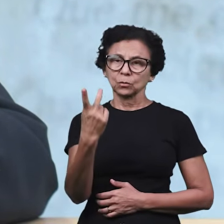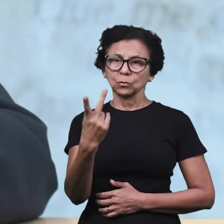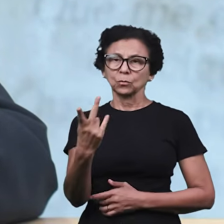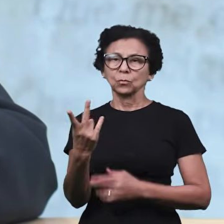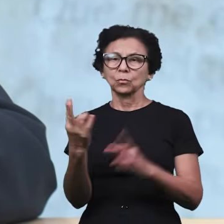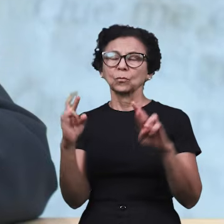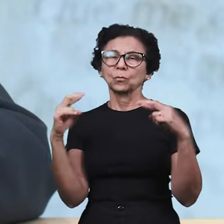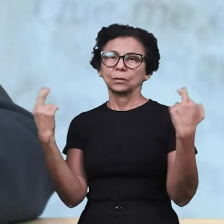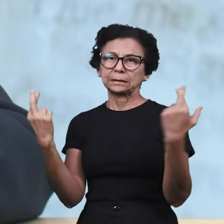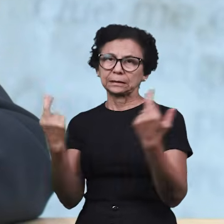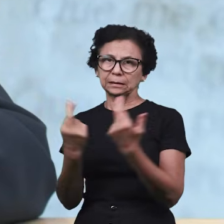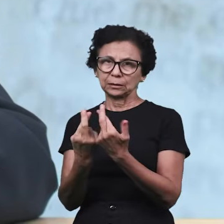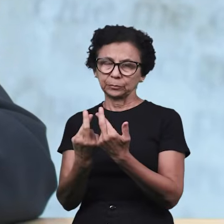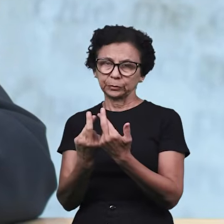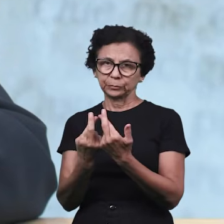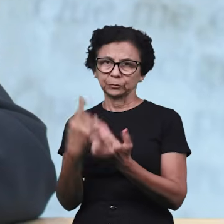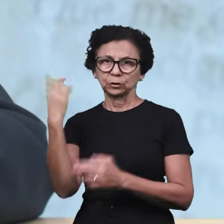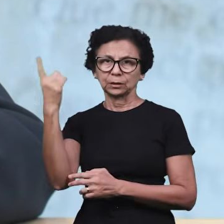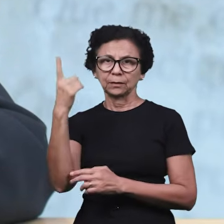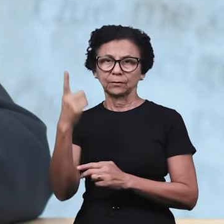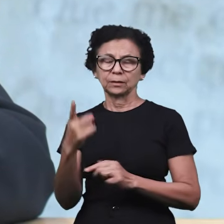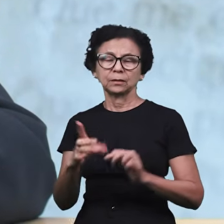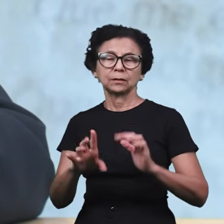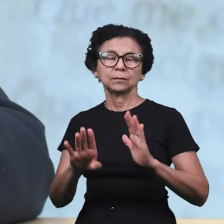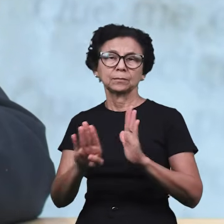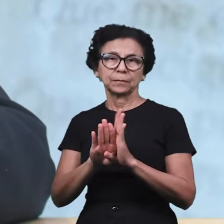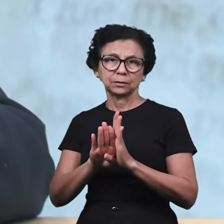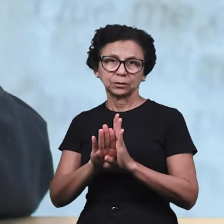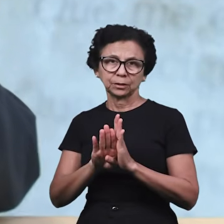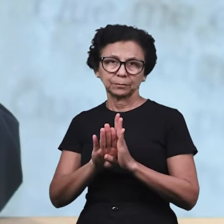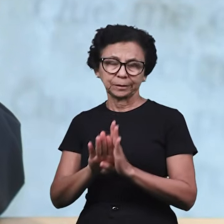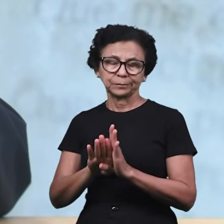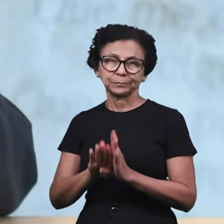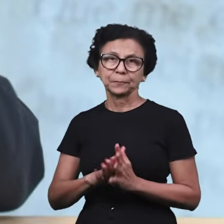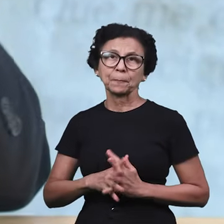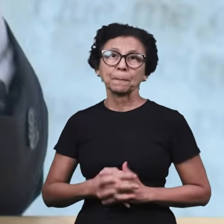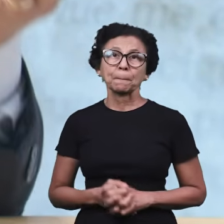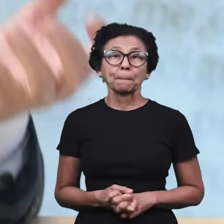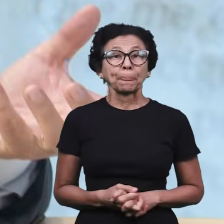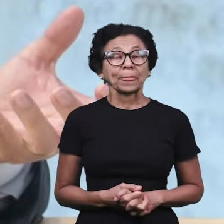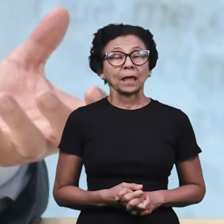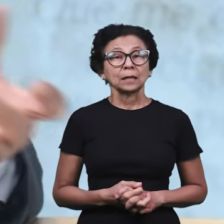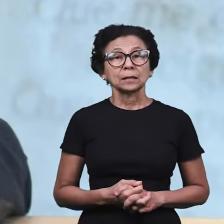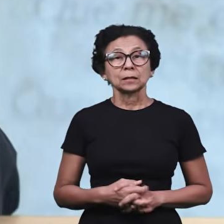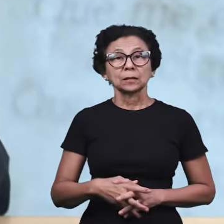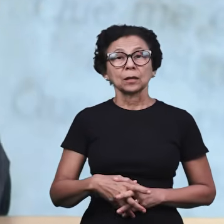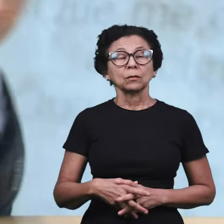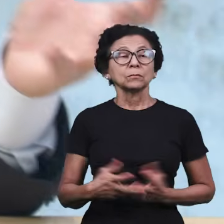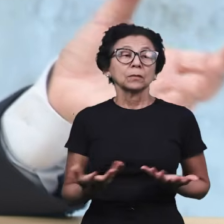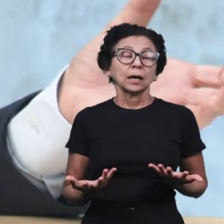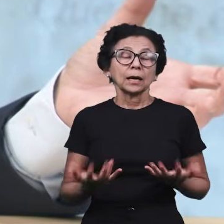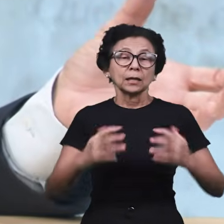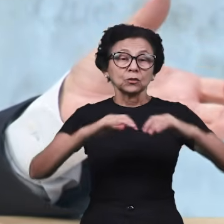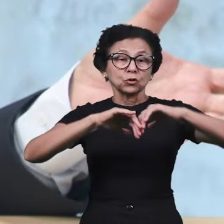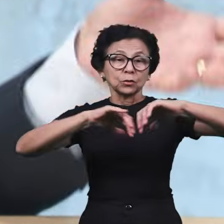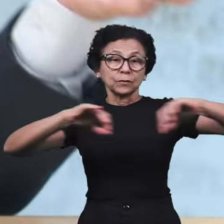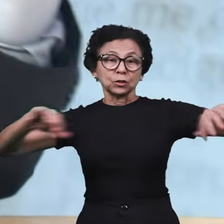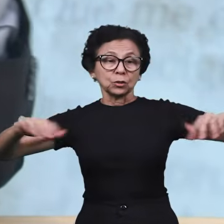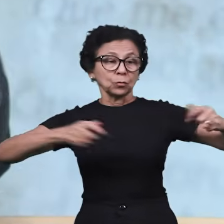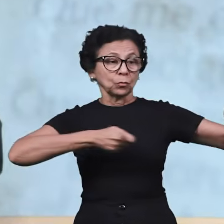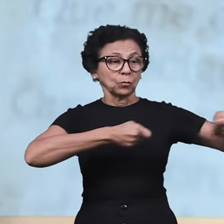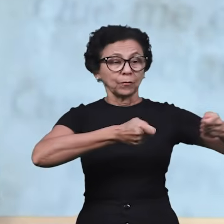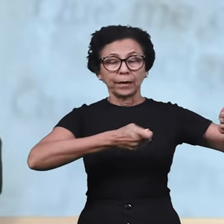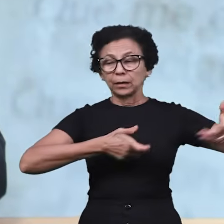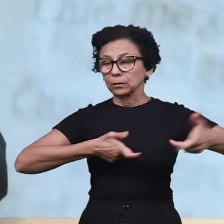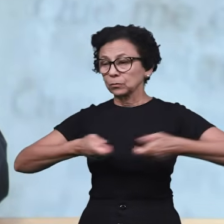Roboão, e o restante das tribos foram todas embora. A destruição, o reino se dividiu em 2. Aquilo que Saul